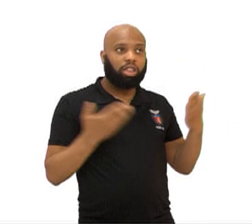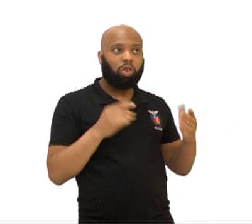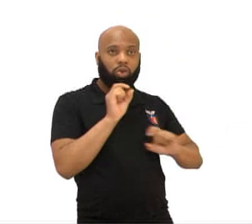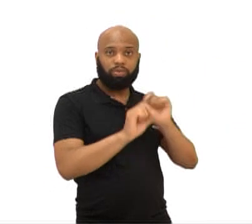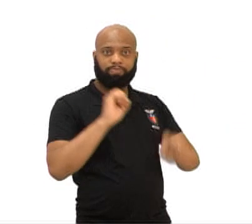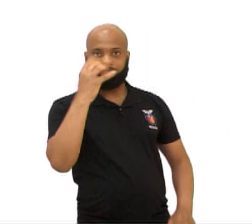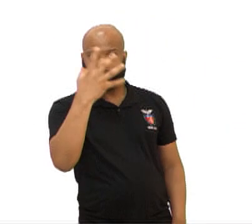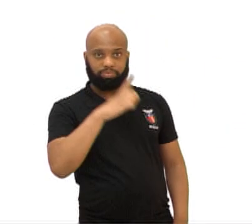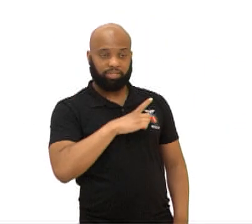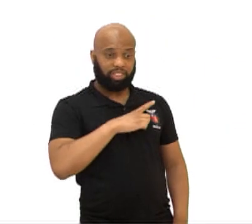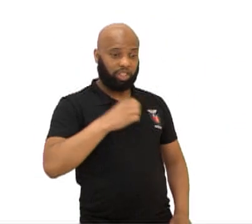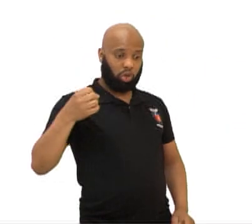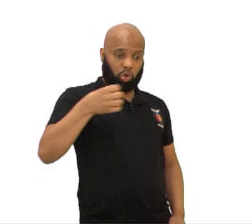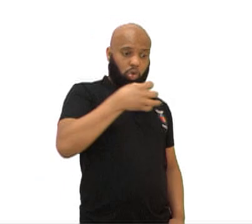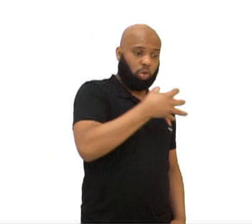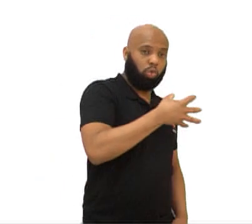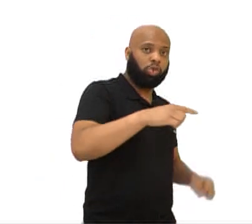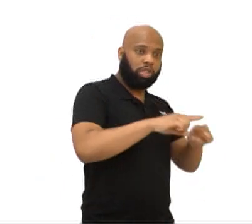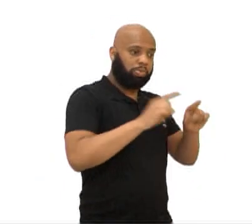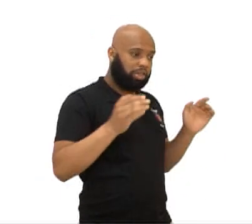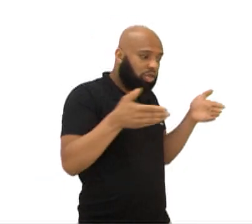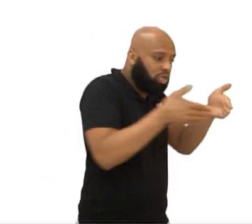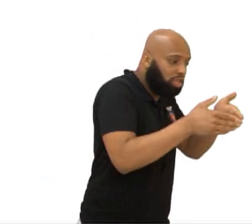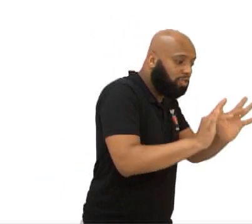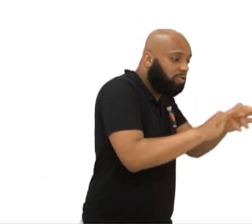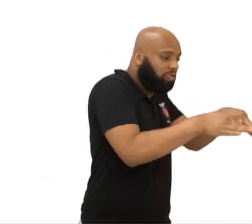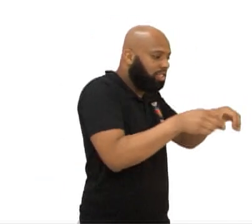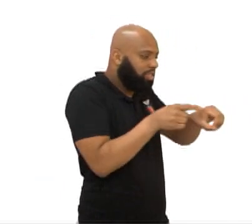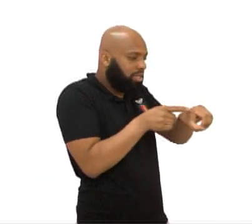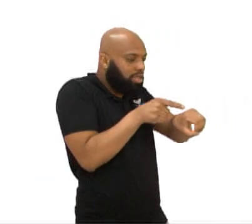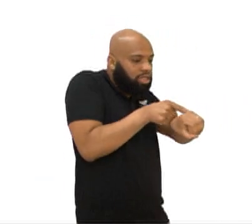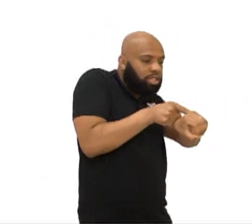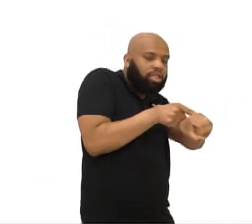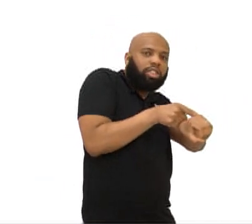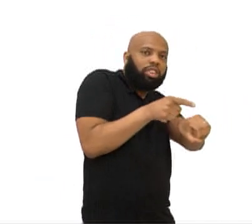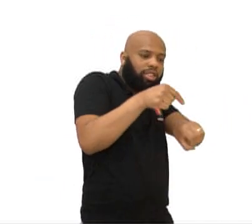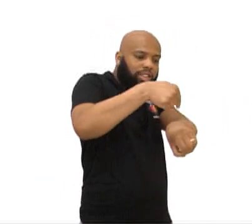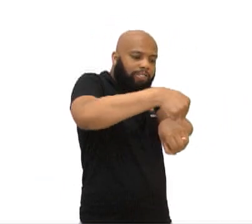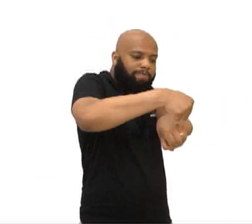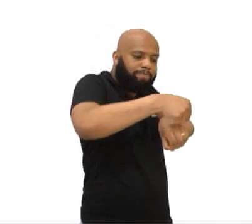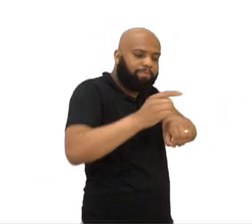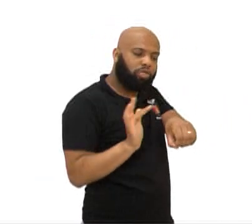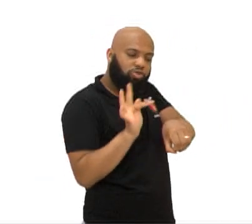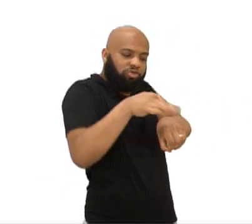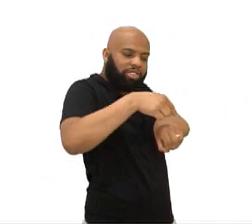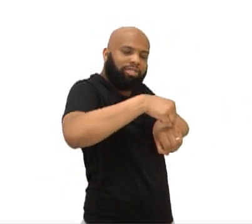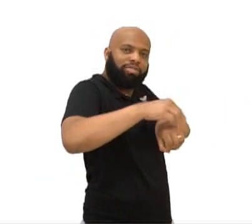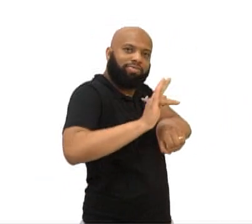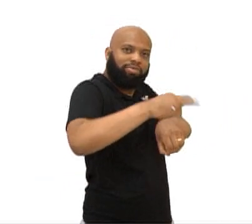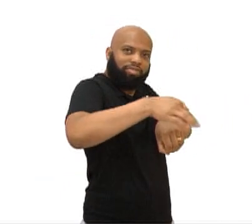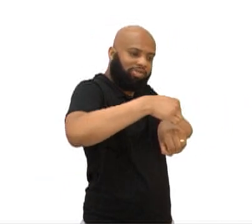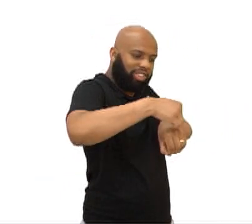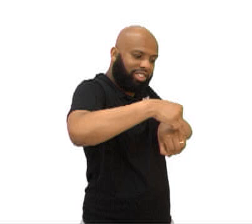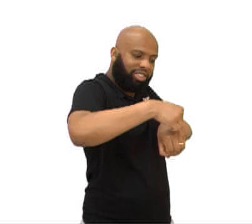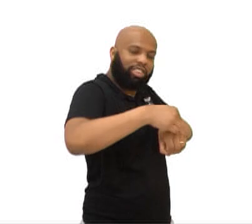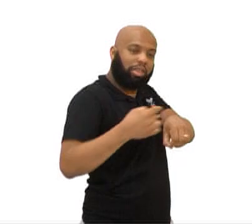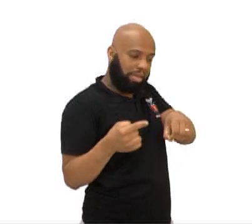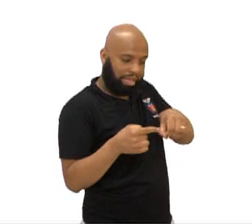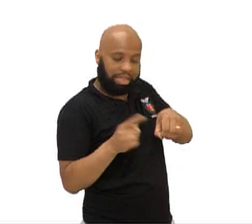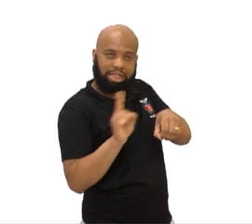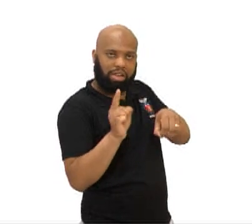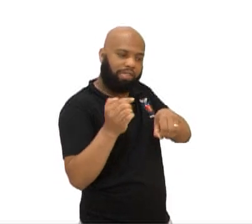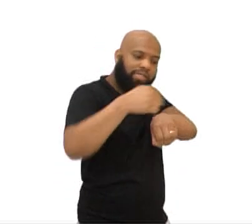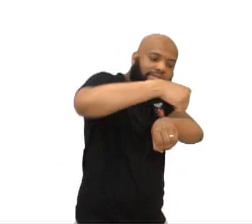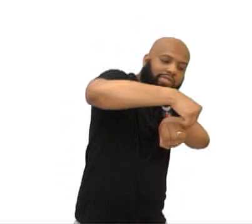feixe luminoso ele vai se concentrar mais para o final. O que você tem que fazer? Você tem que concentrar. Nesse conceito, passa novamente aí, professor Jorge.